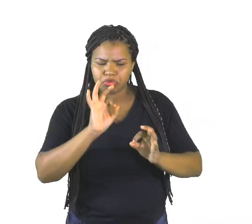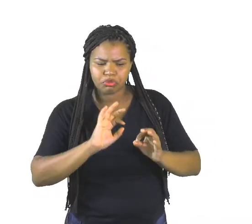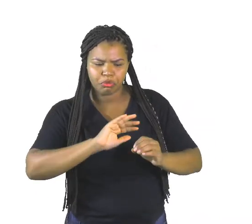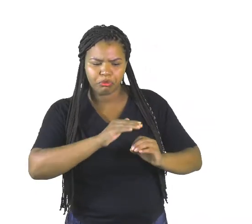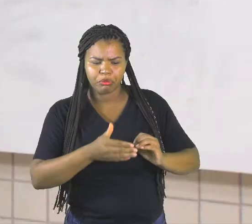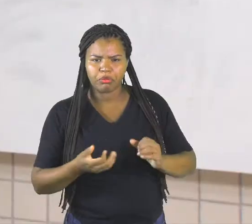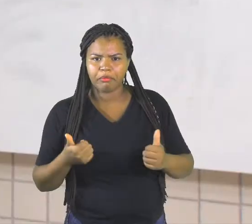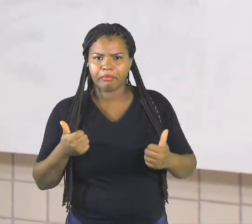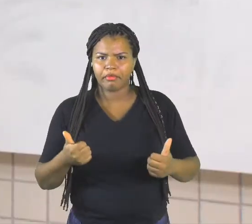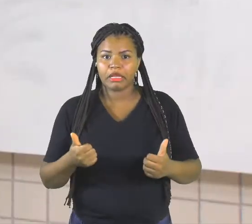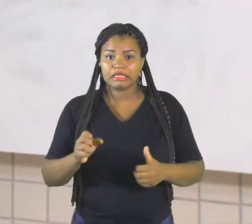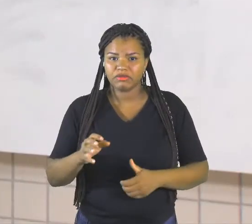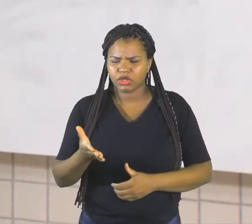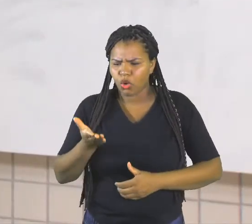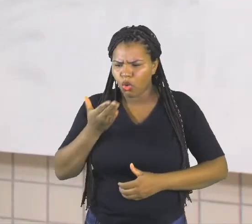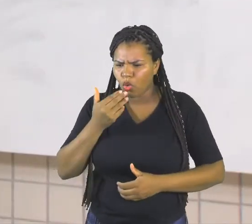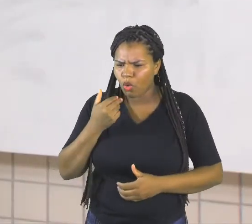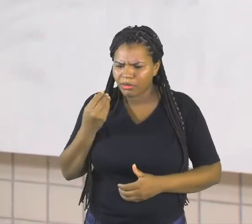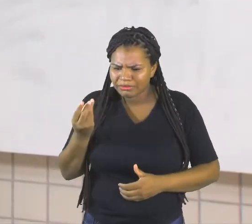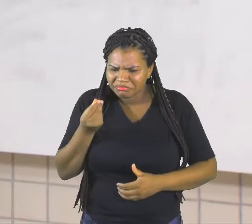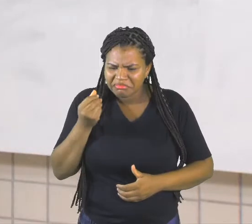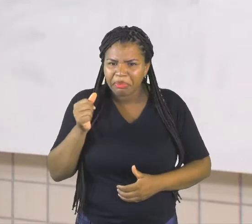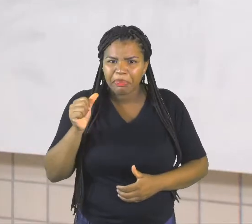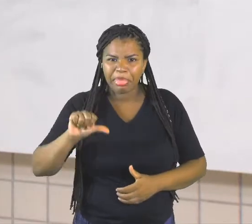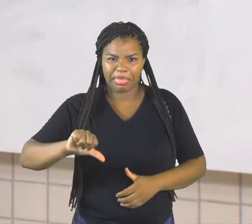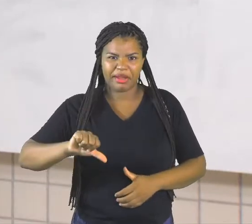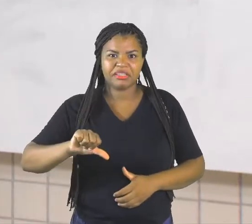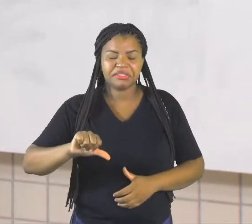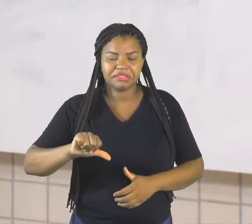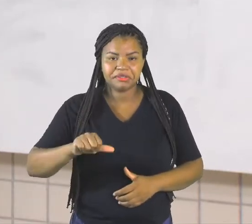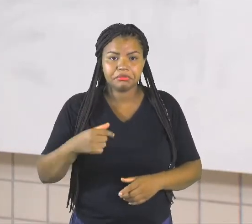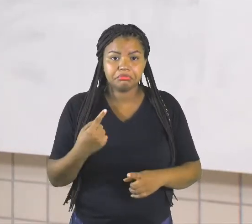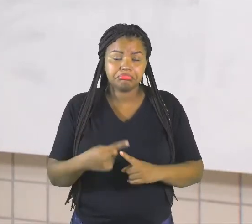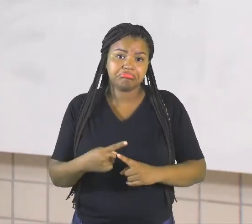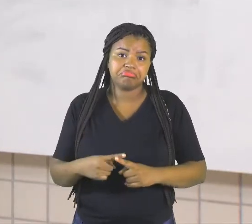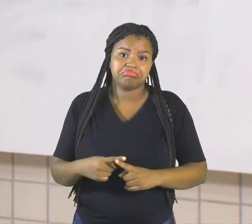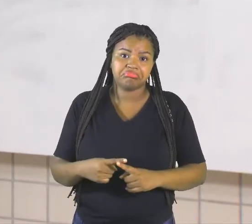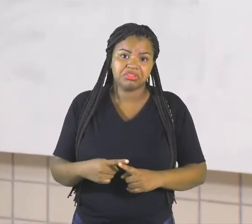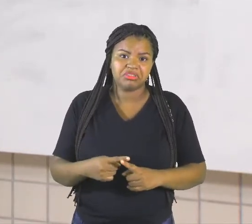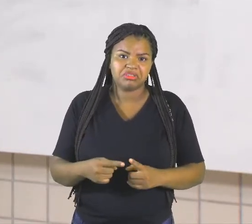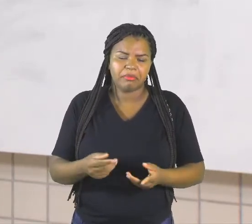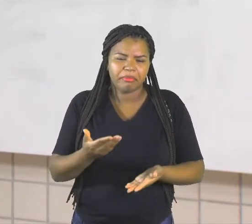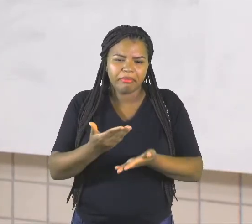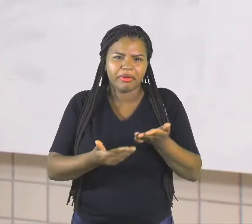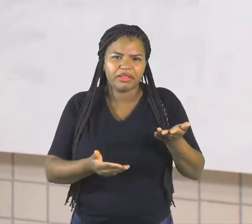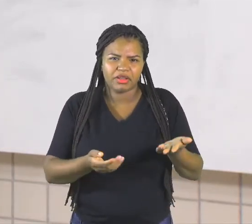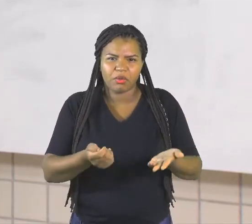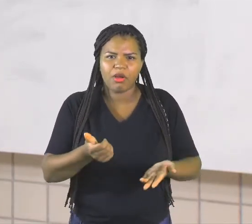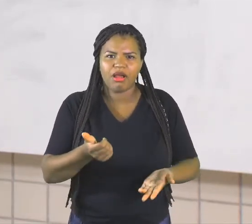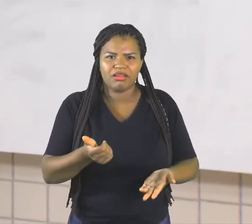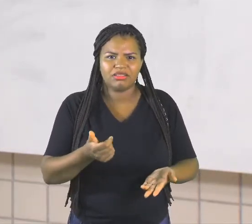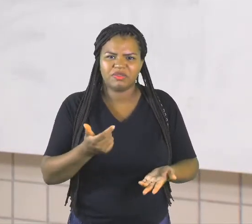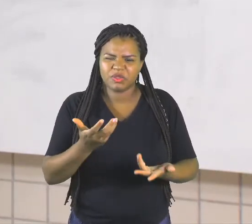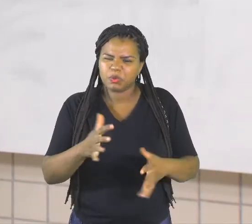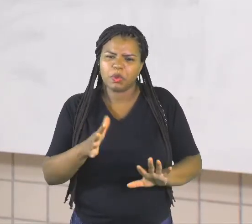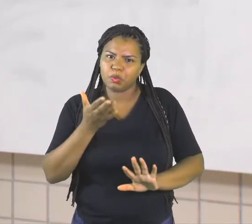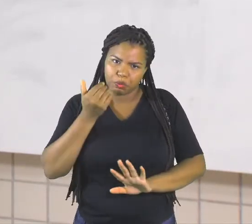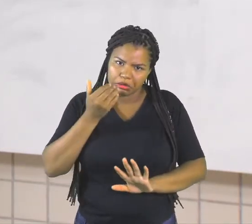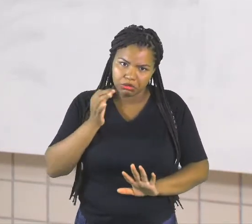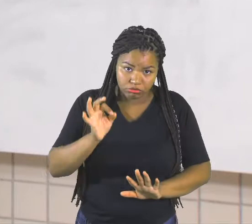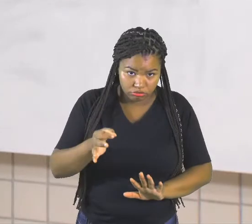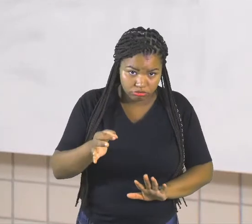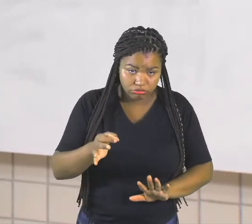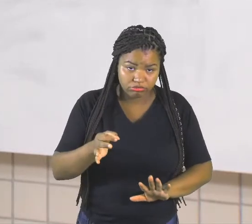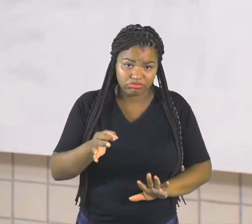come um alimento que tem um gosto ruim, porque ele já está meio se estragando, você não vai querer consumir esse alimento, Ou se ele já